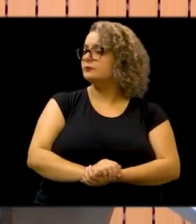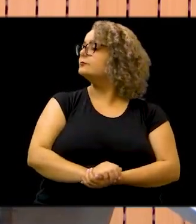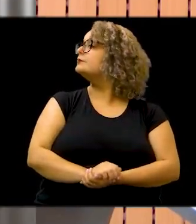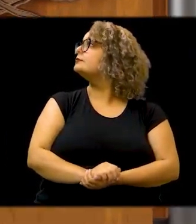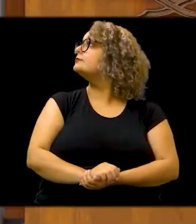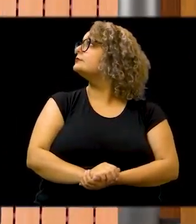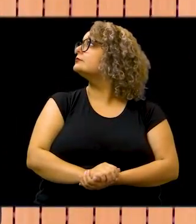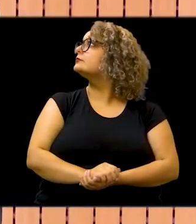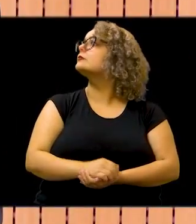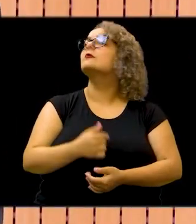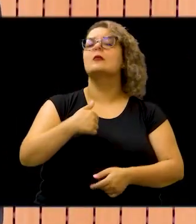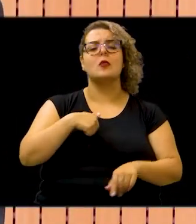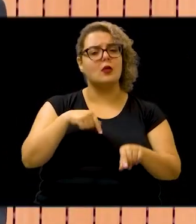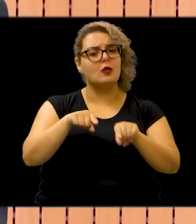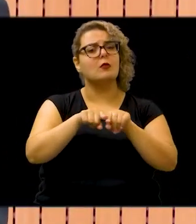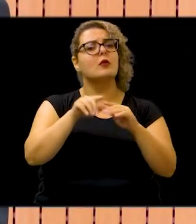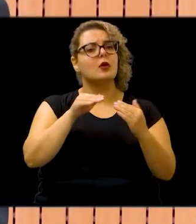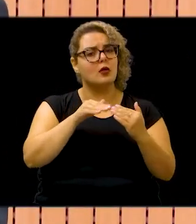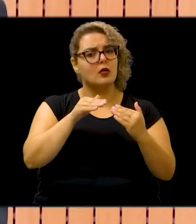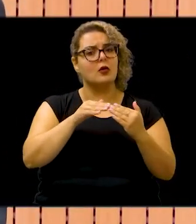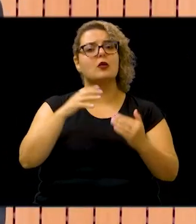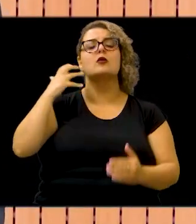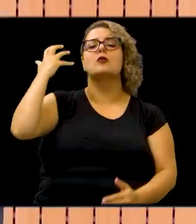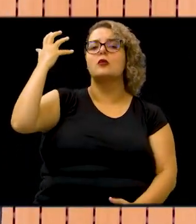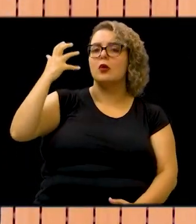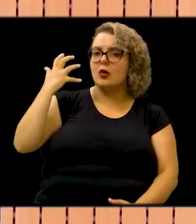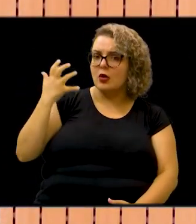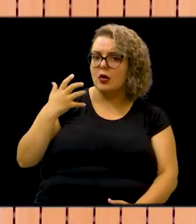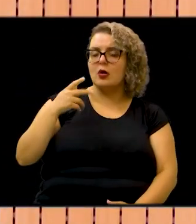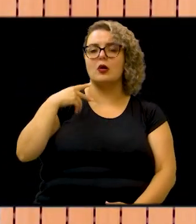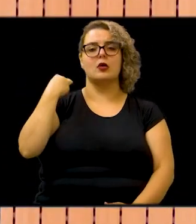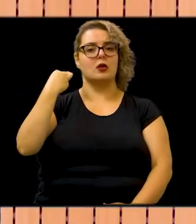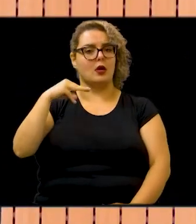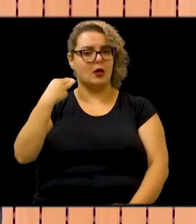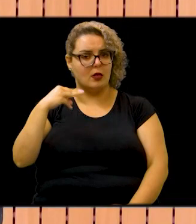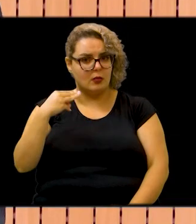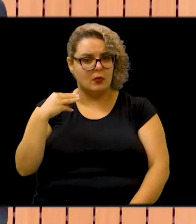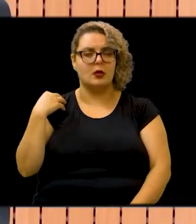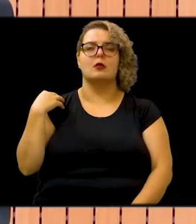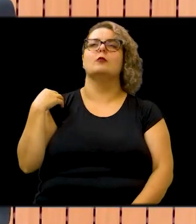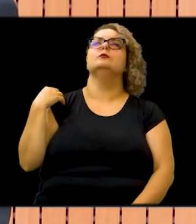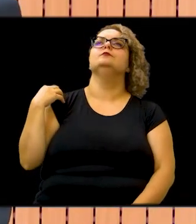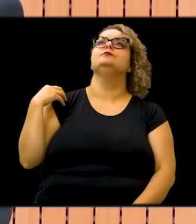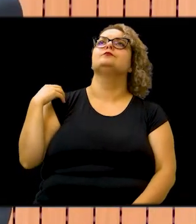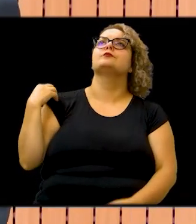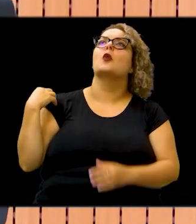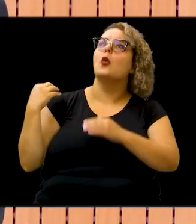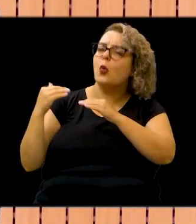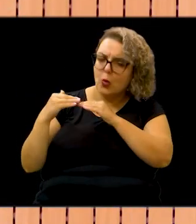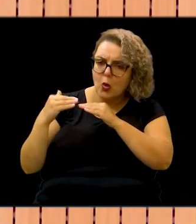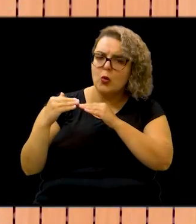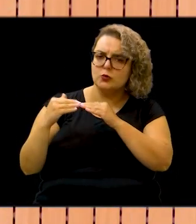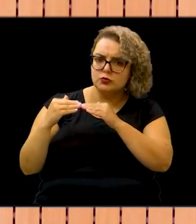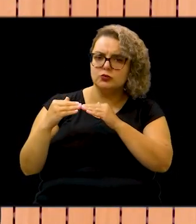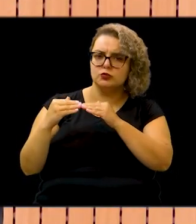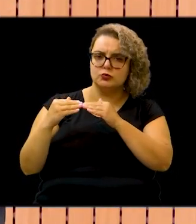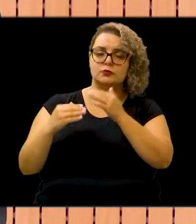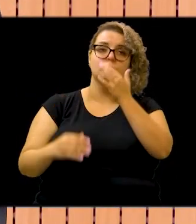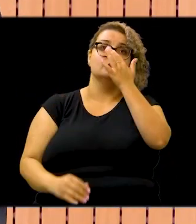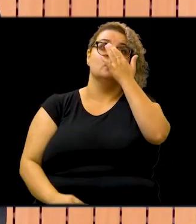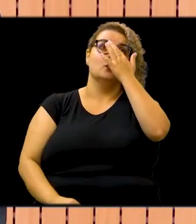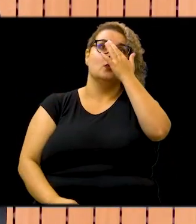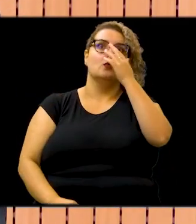discussão. Eu também concordo com a vereadora Guida Calisto e a vereadora Mariana Conte, de que uma